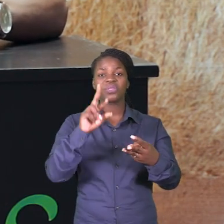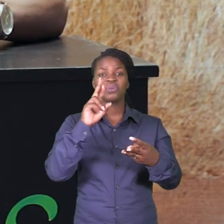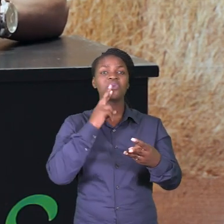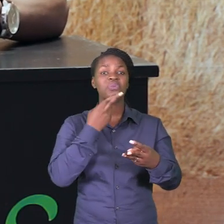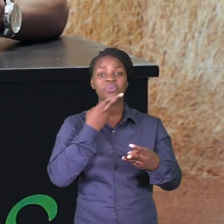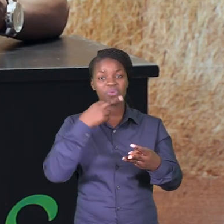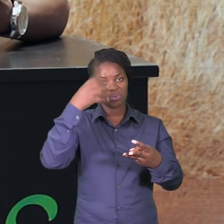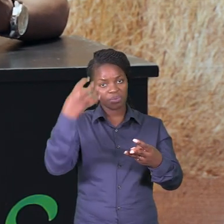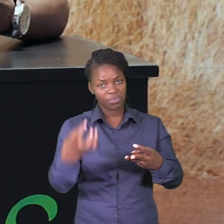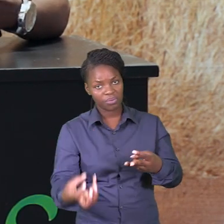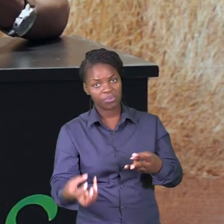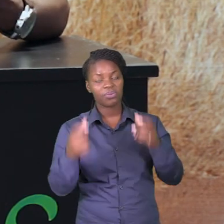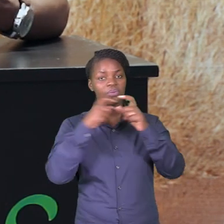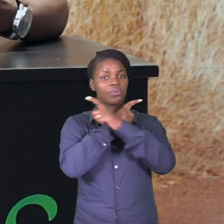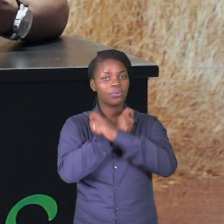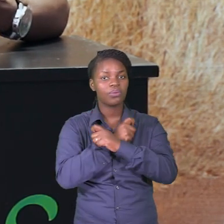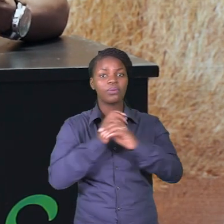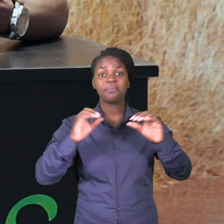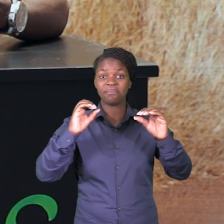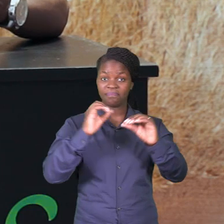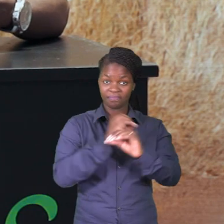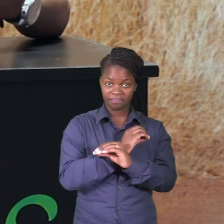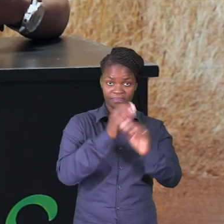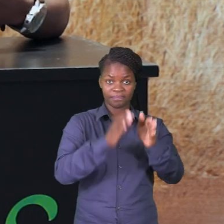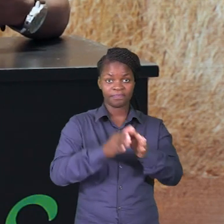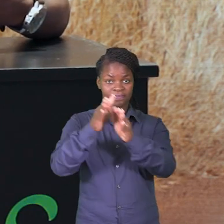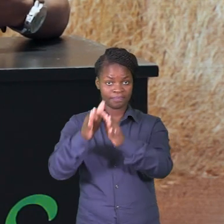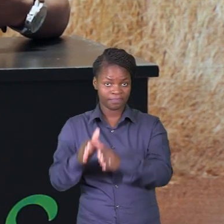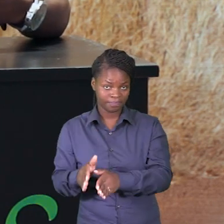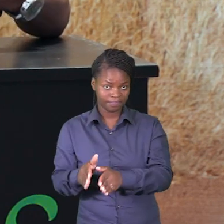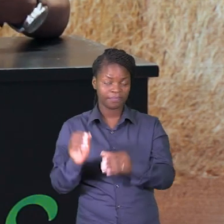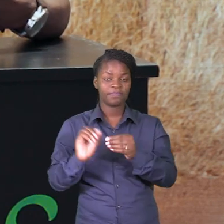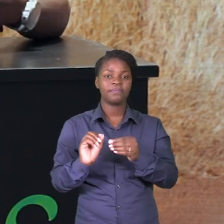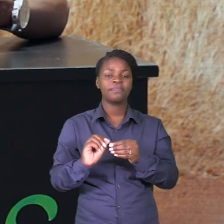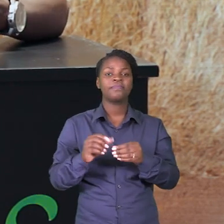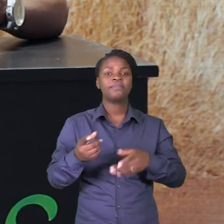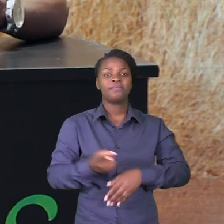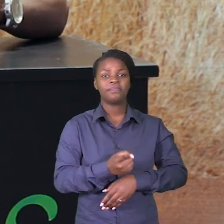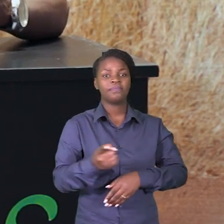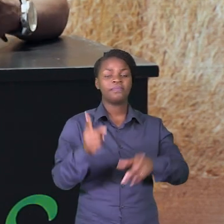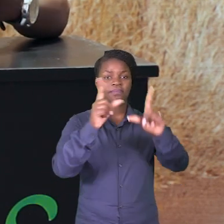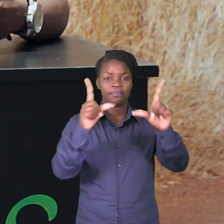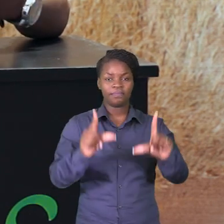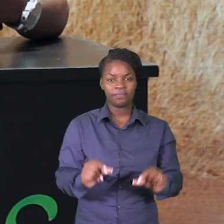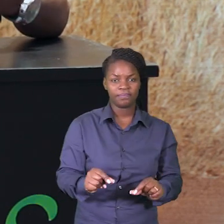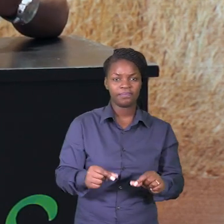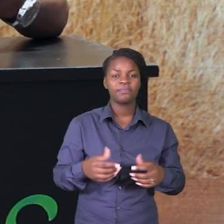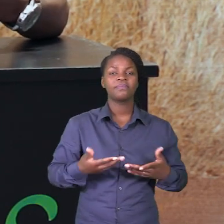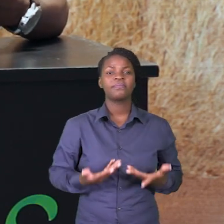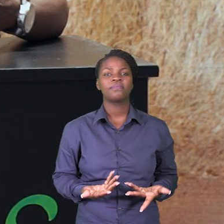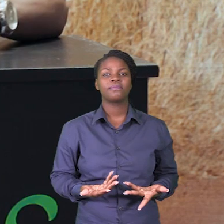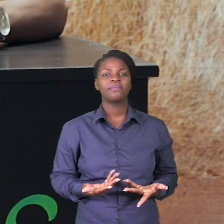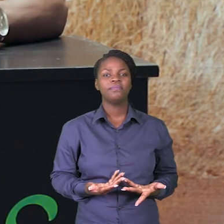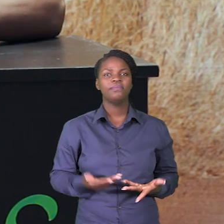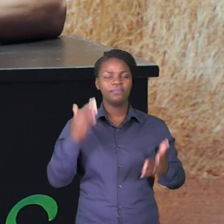sentimento de não existir Justiça ou responsabilização das pessoas que são acusadas de estarem a cometer este estes